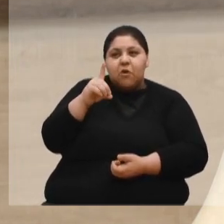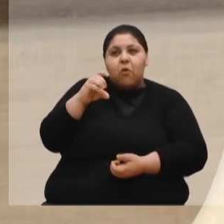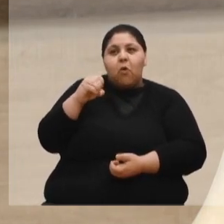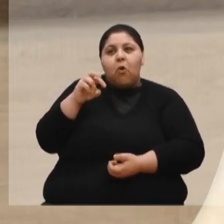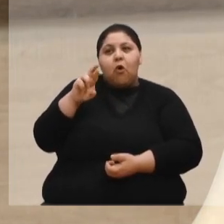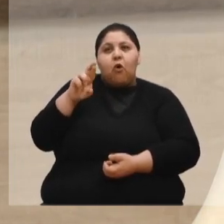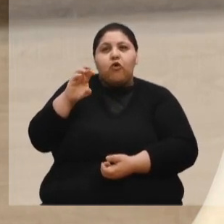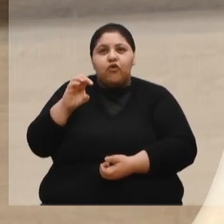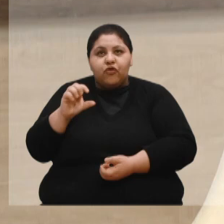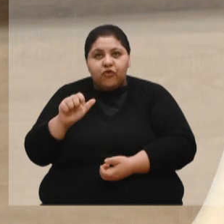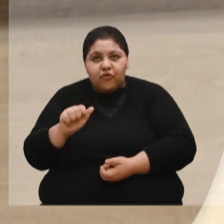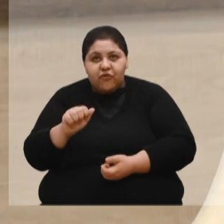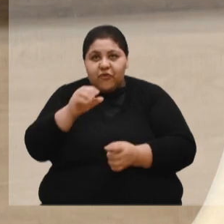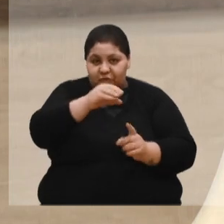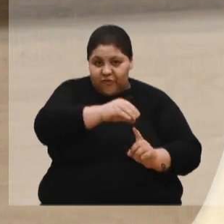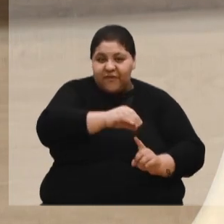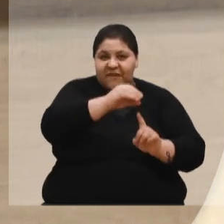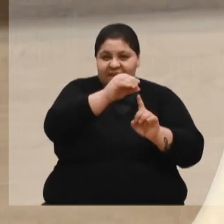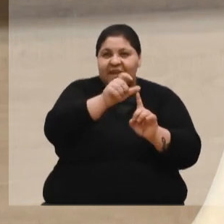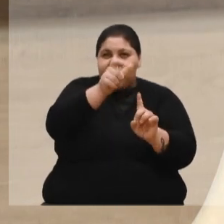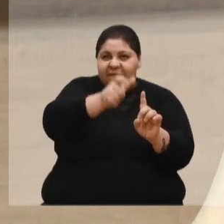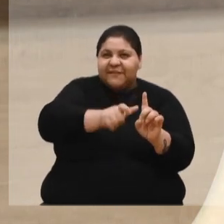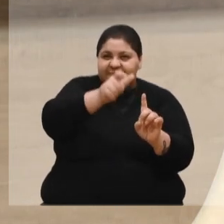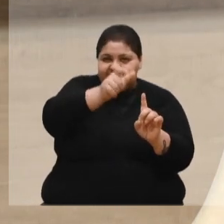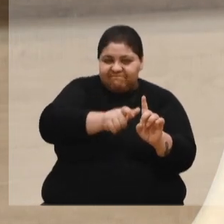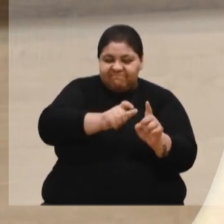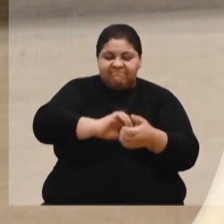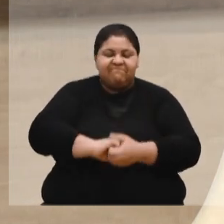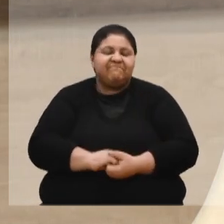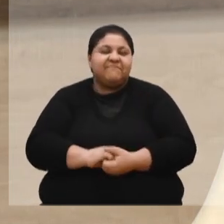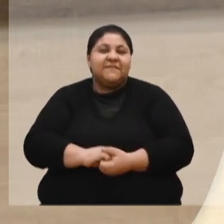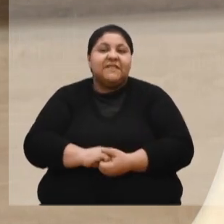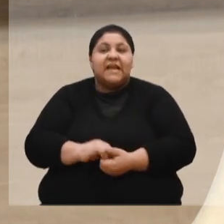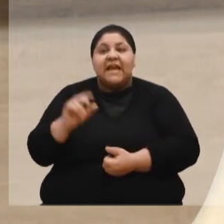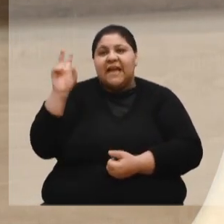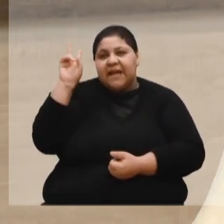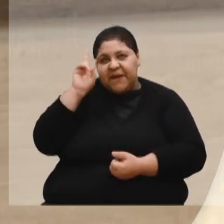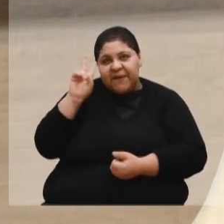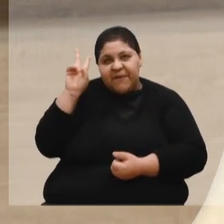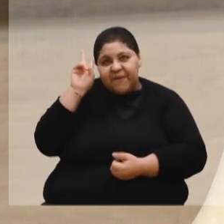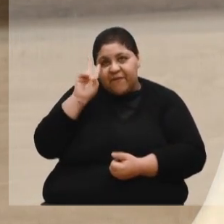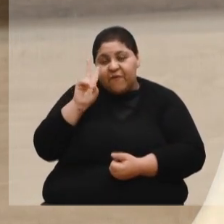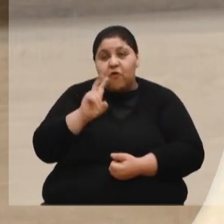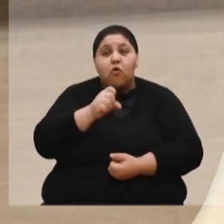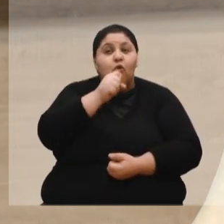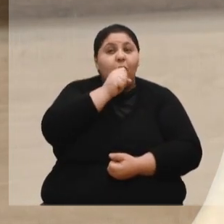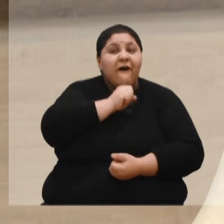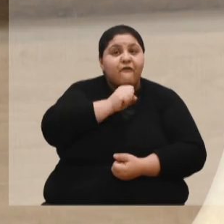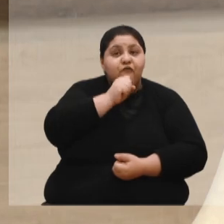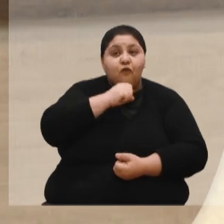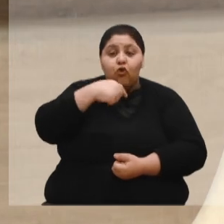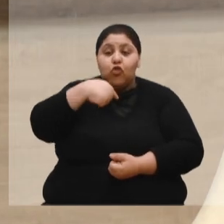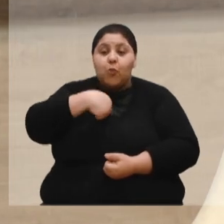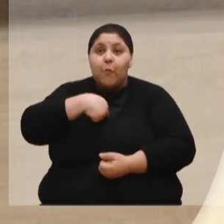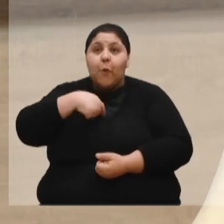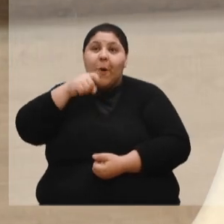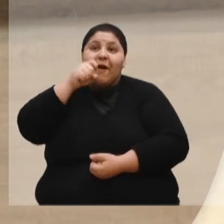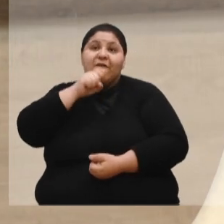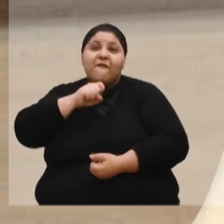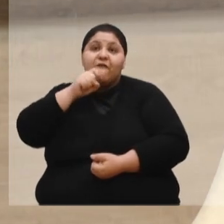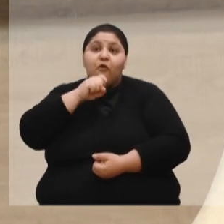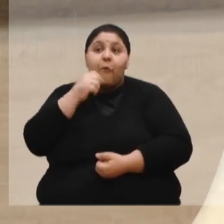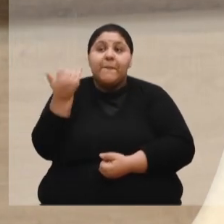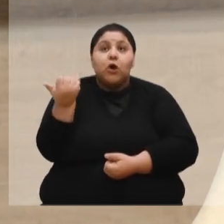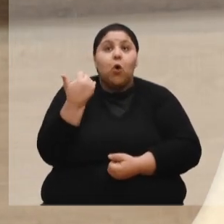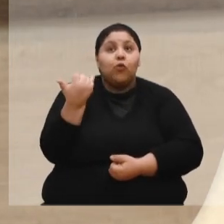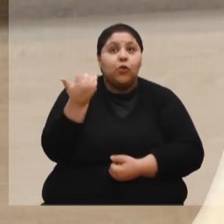uma menina que é a principal personagem. Nossa história é O Avô do Meu